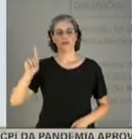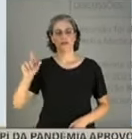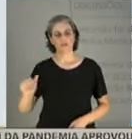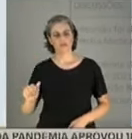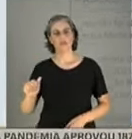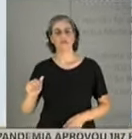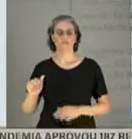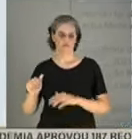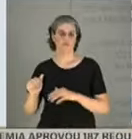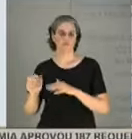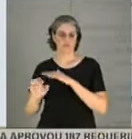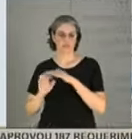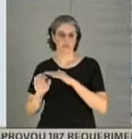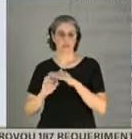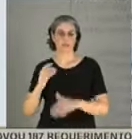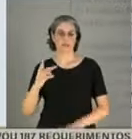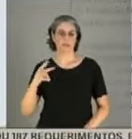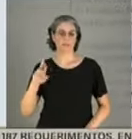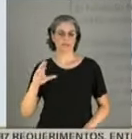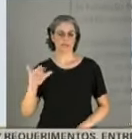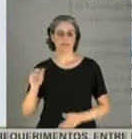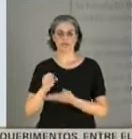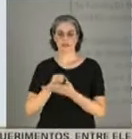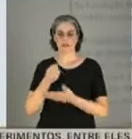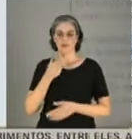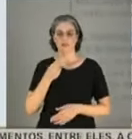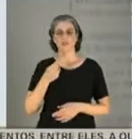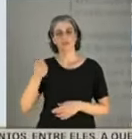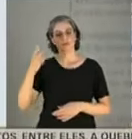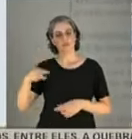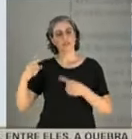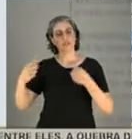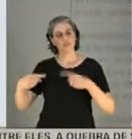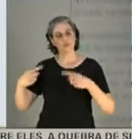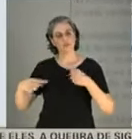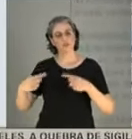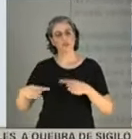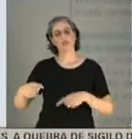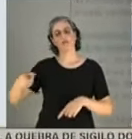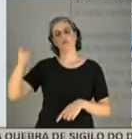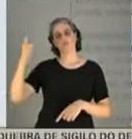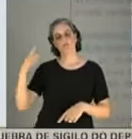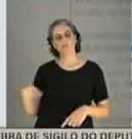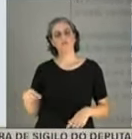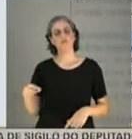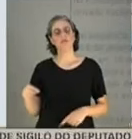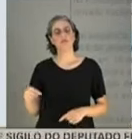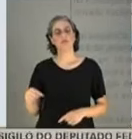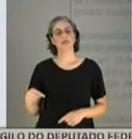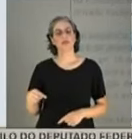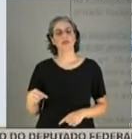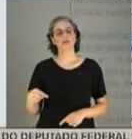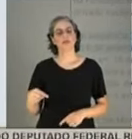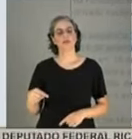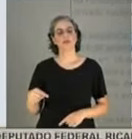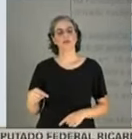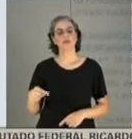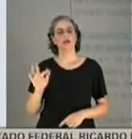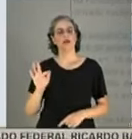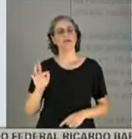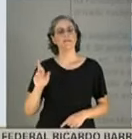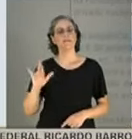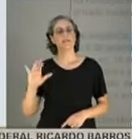Medicamentos. Abaixo, discussões. Até eu começar a discussão, embaixo, o que é dito pelo doutor Francisco